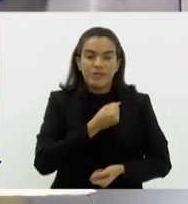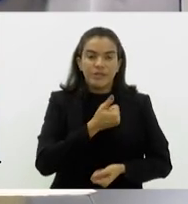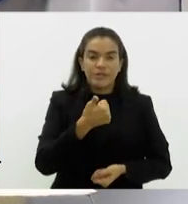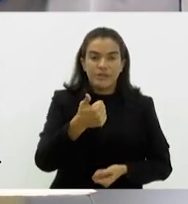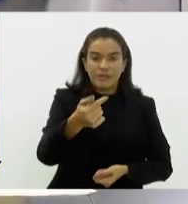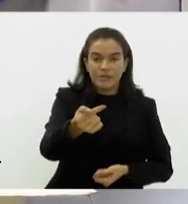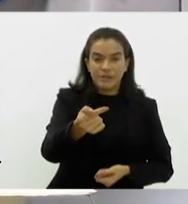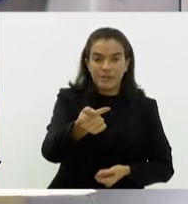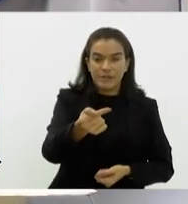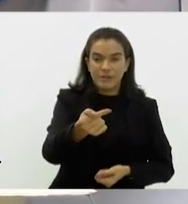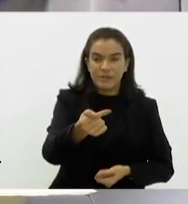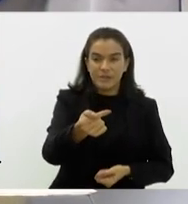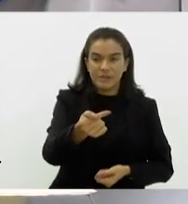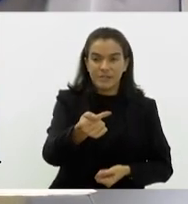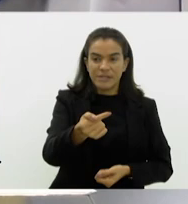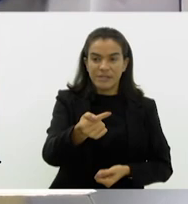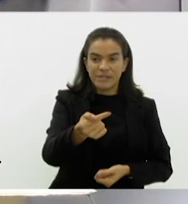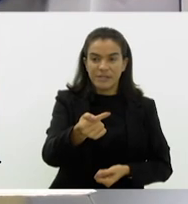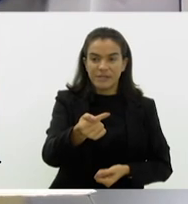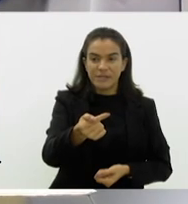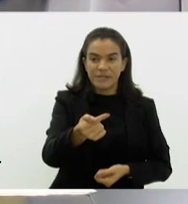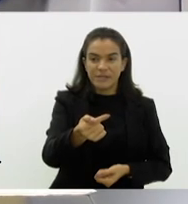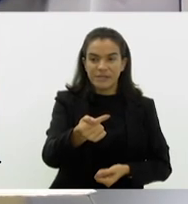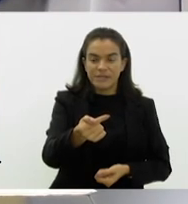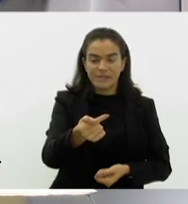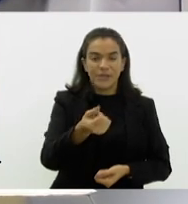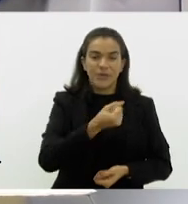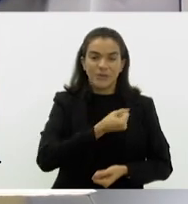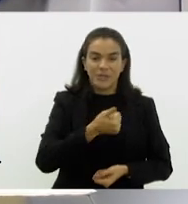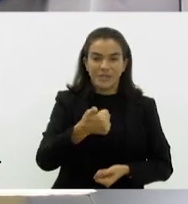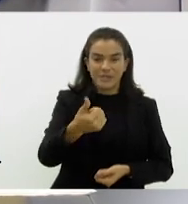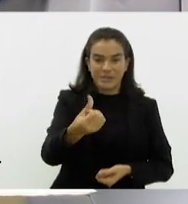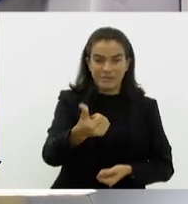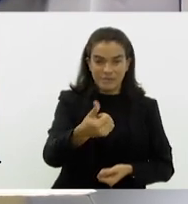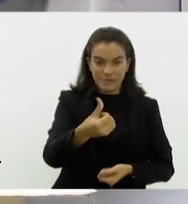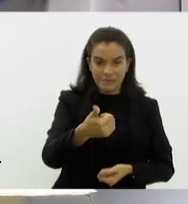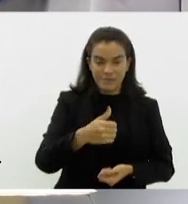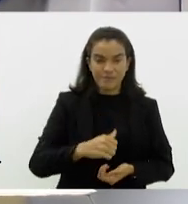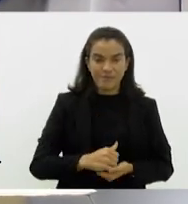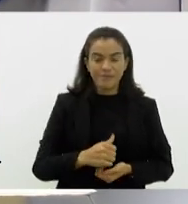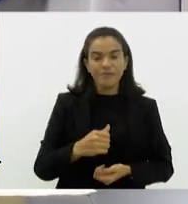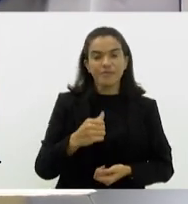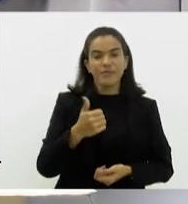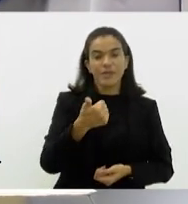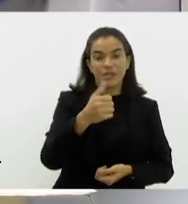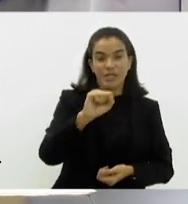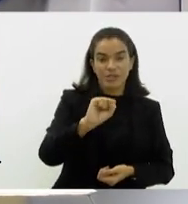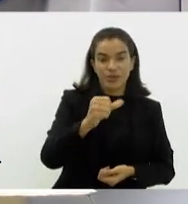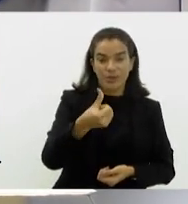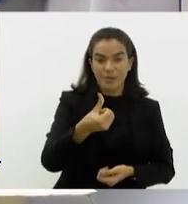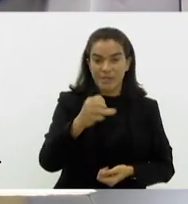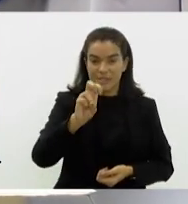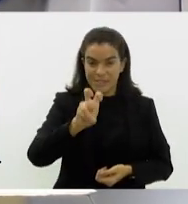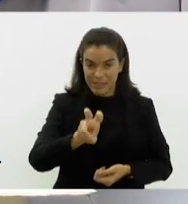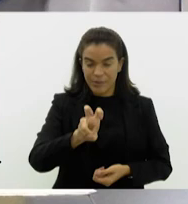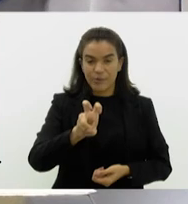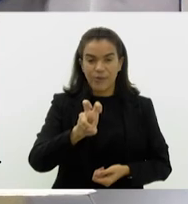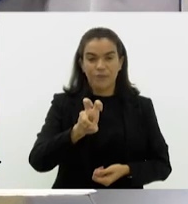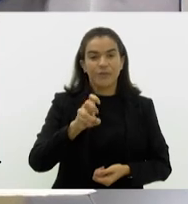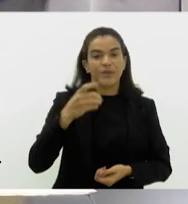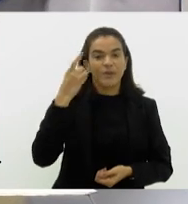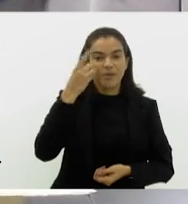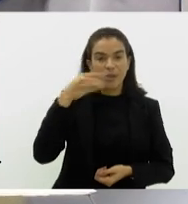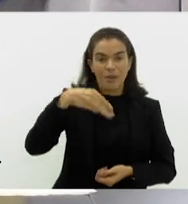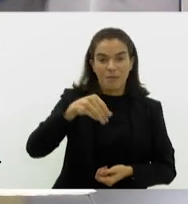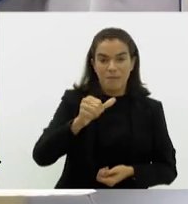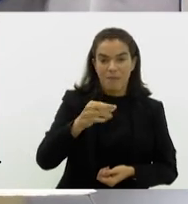17 da pauta. É o 17? 16 da pauta. É o PL 1865 de 23, de autoria do deputado